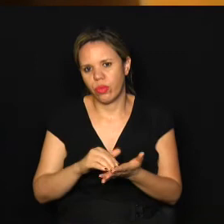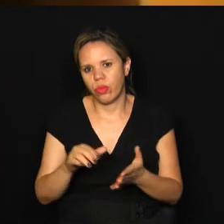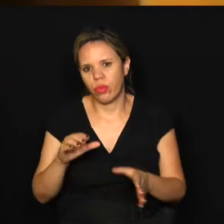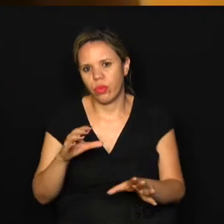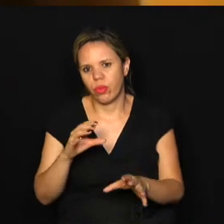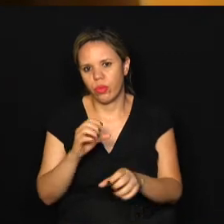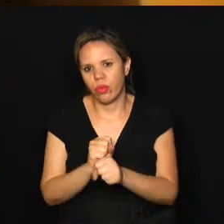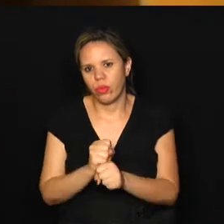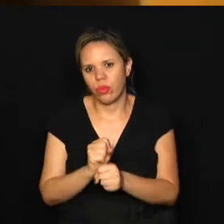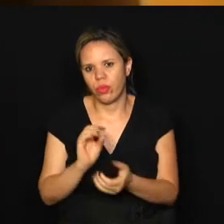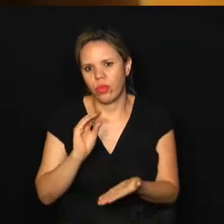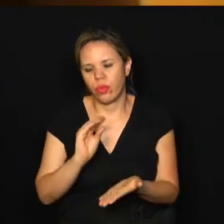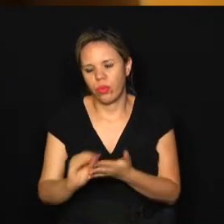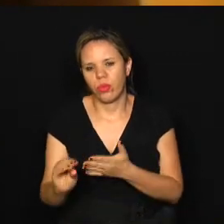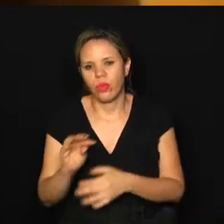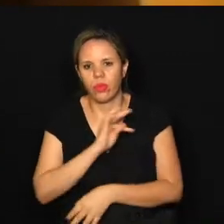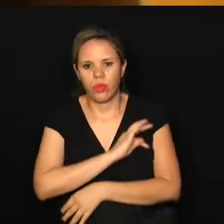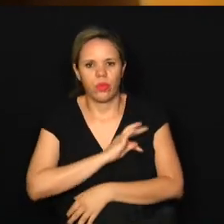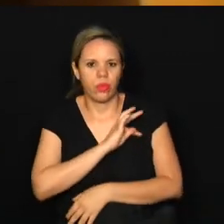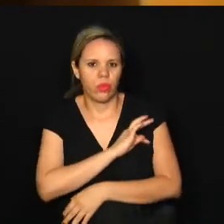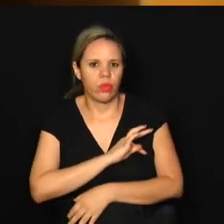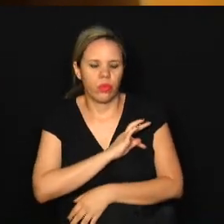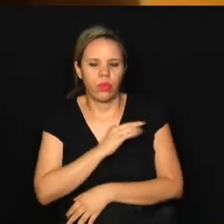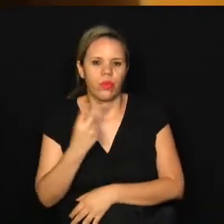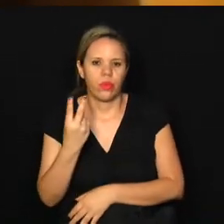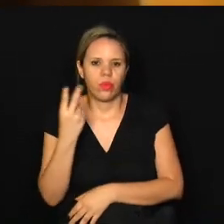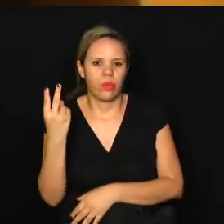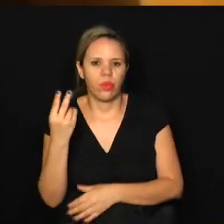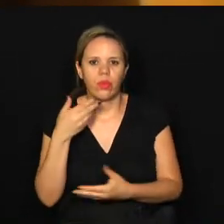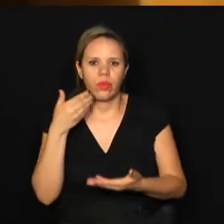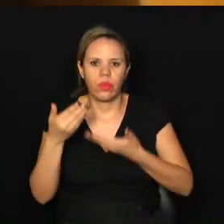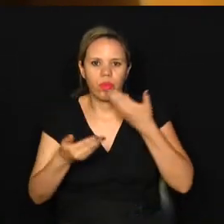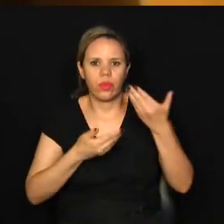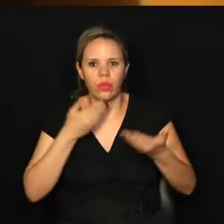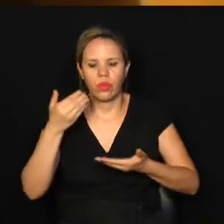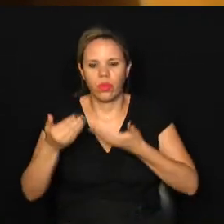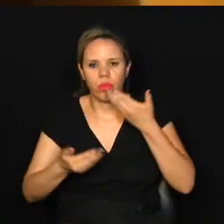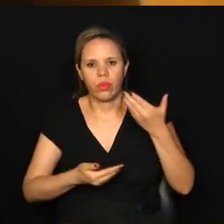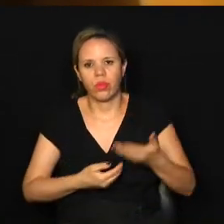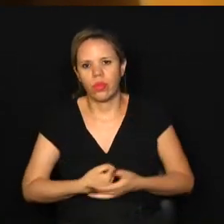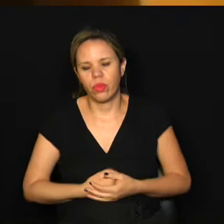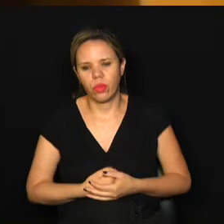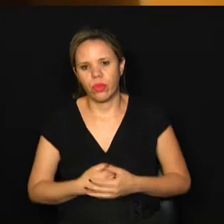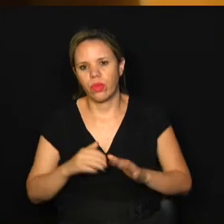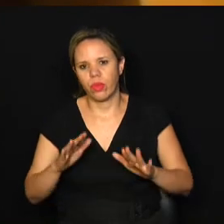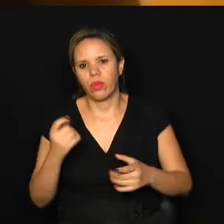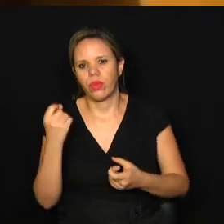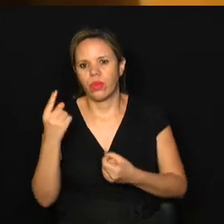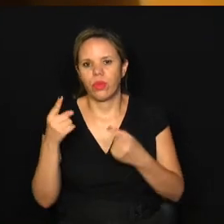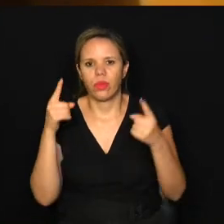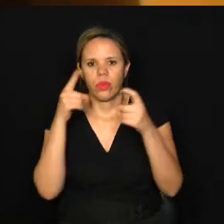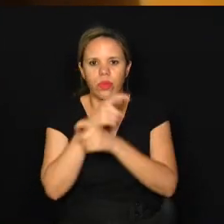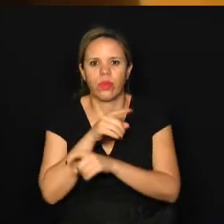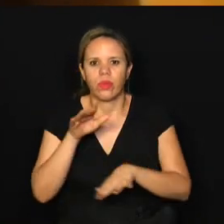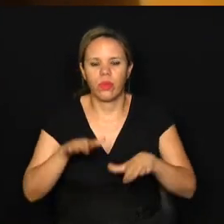técnicos, pela consideração, aí, pelo elogio. E apesar das dificuldades, aí,